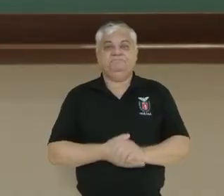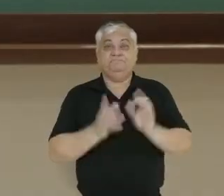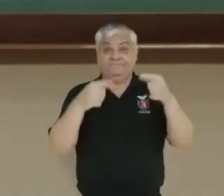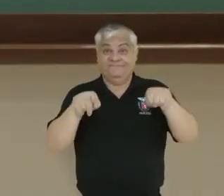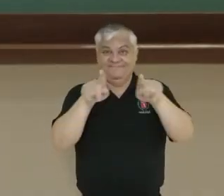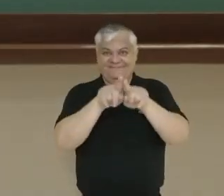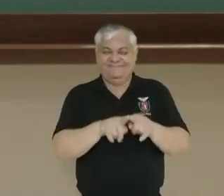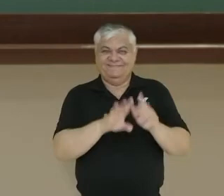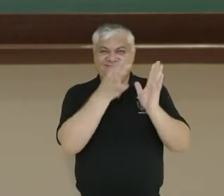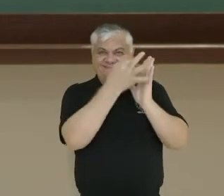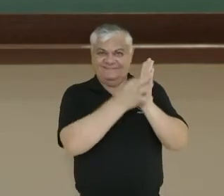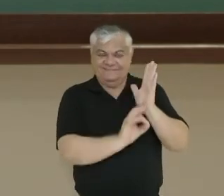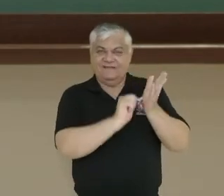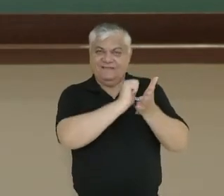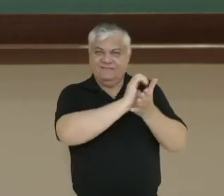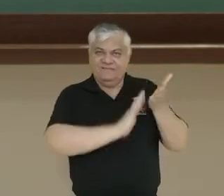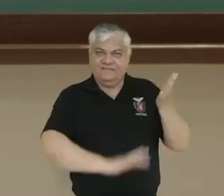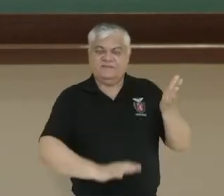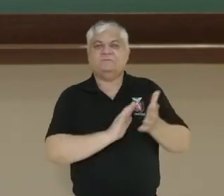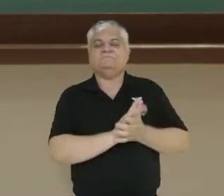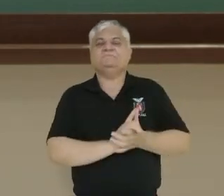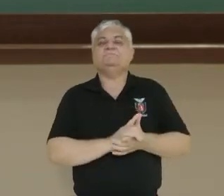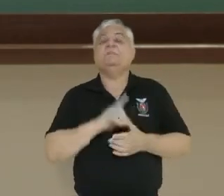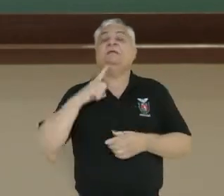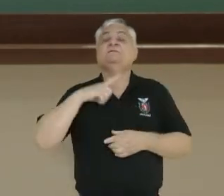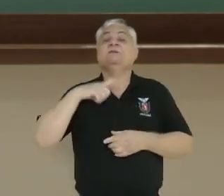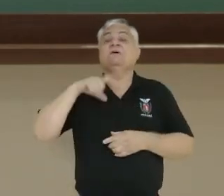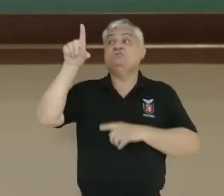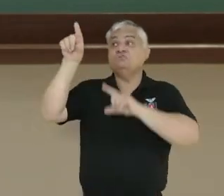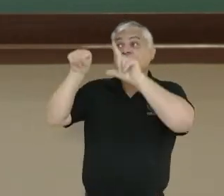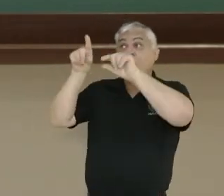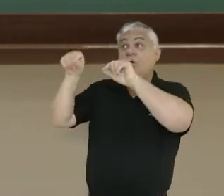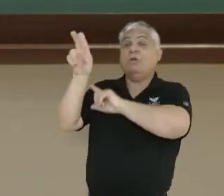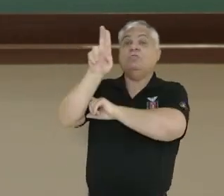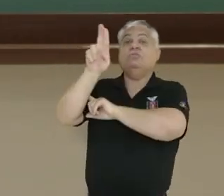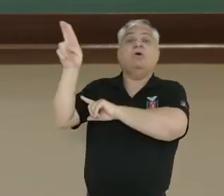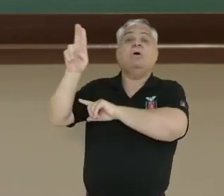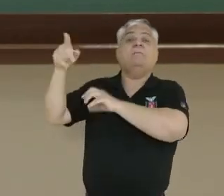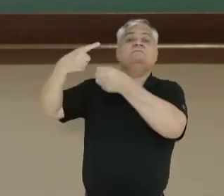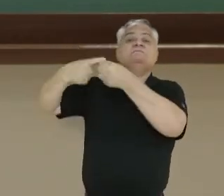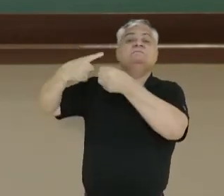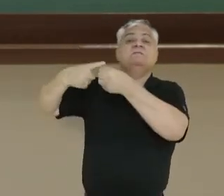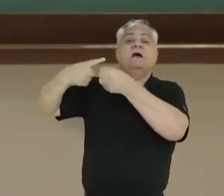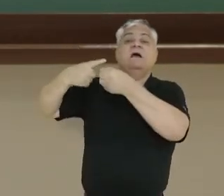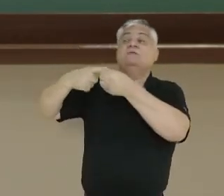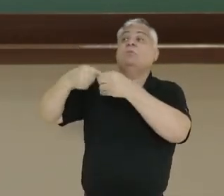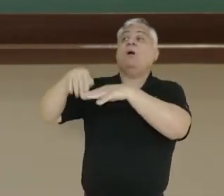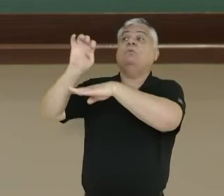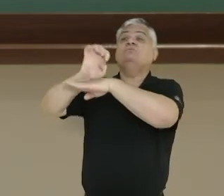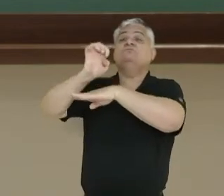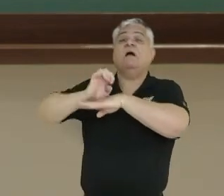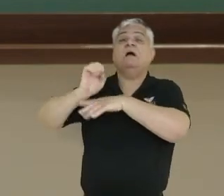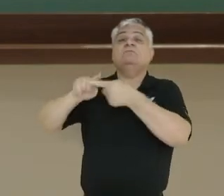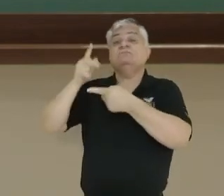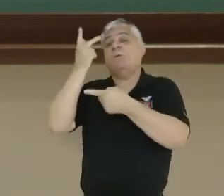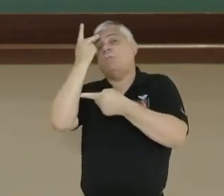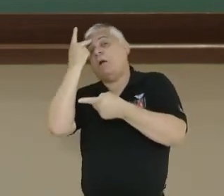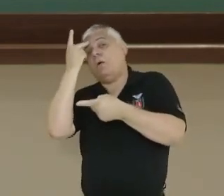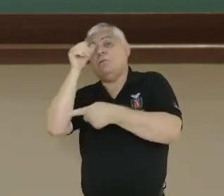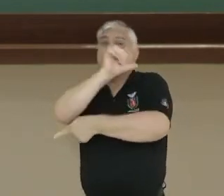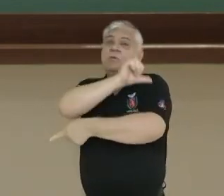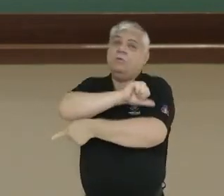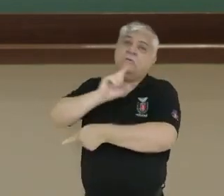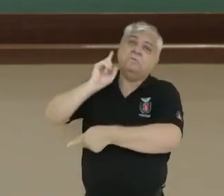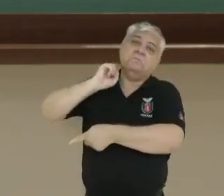Voltamos com a correção da atividade, então vocês tinham que escolher um estado do sudeste, dizer qual ou quais tipos climáticos